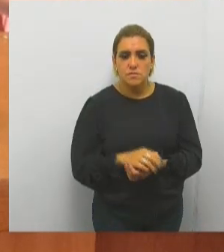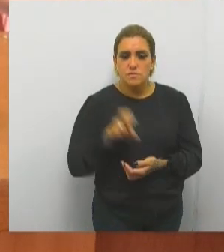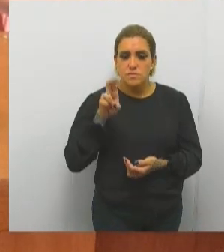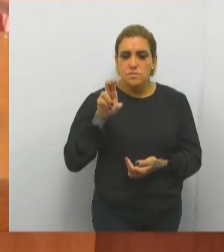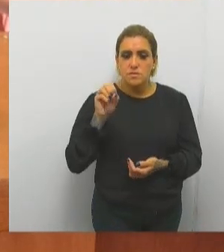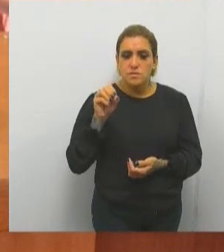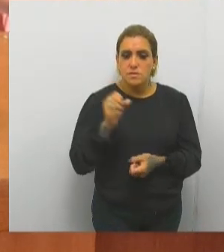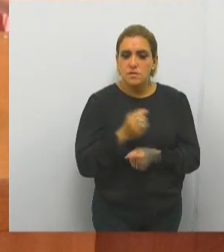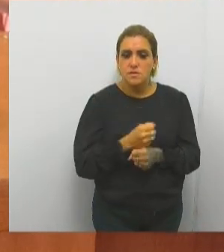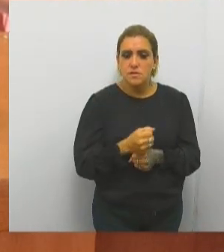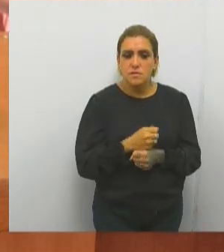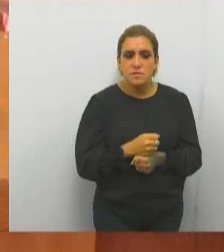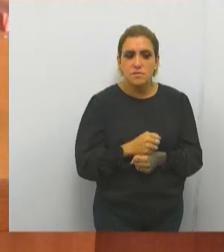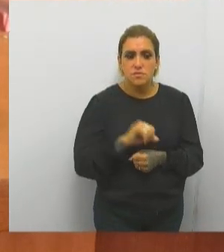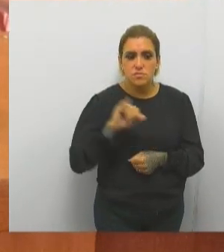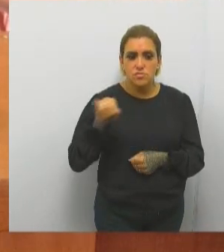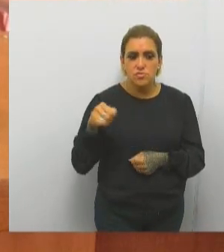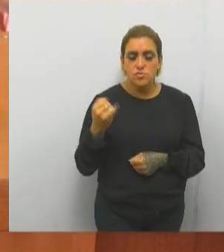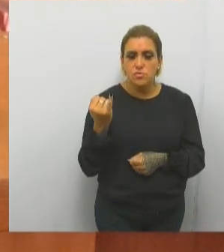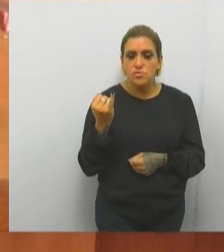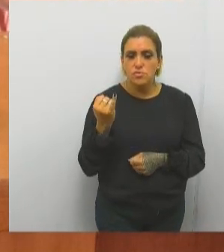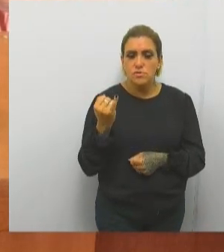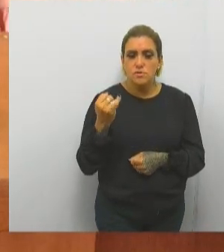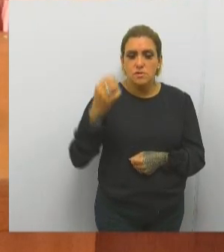Eduardo, Angra, esse ano, tem